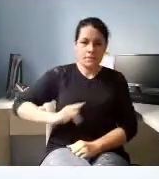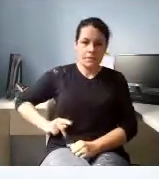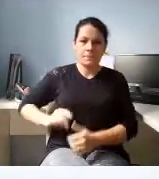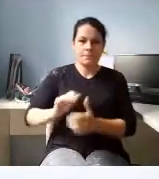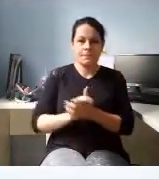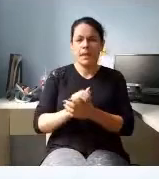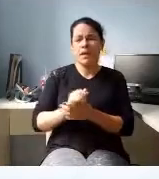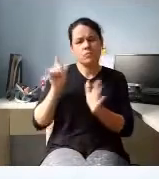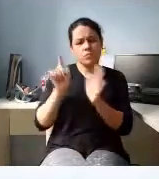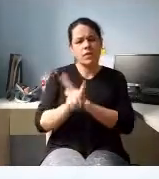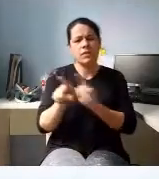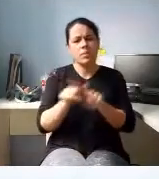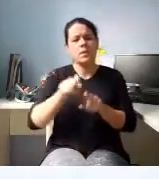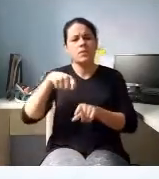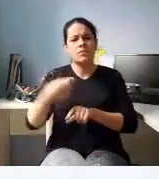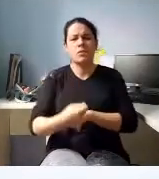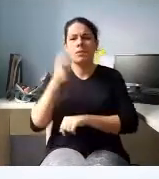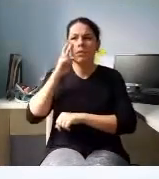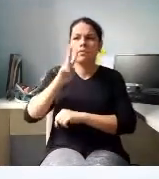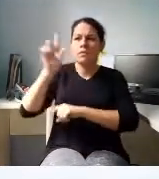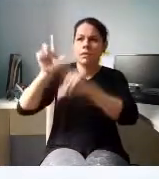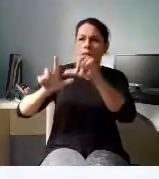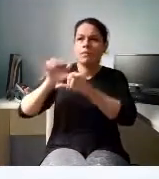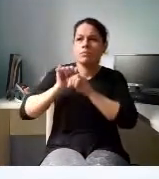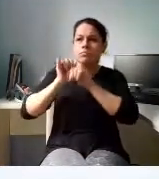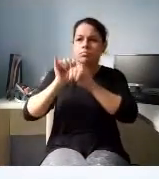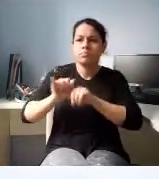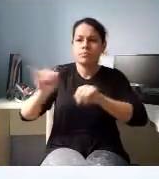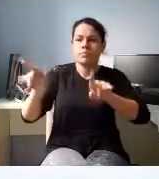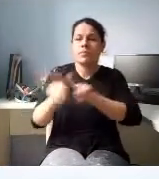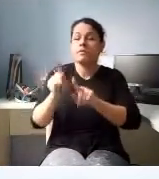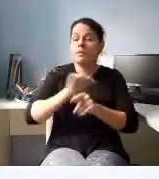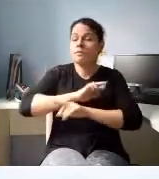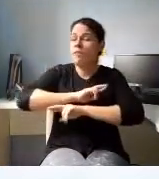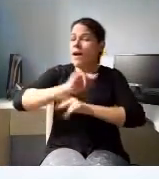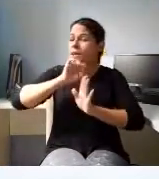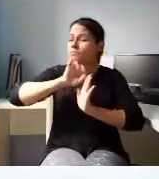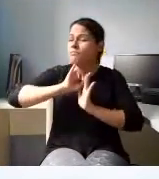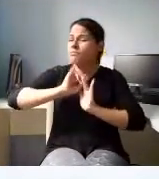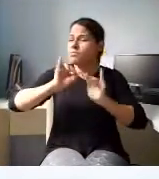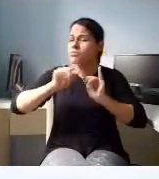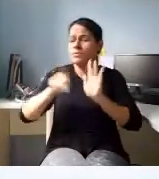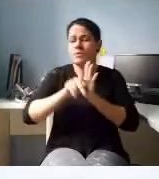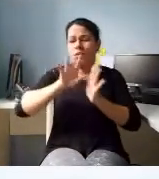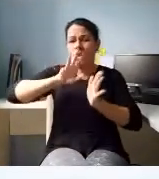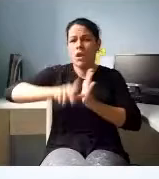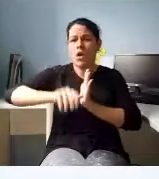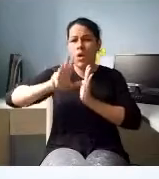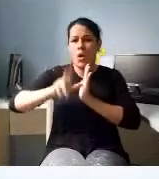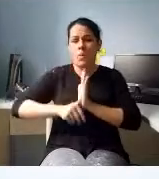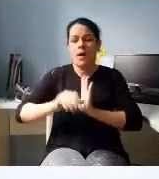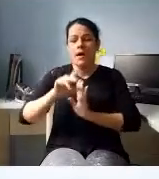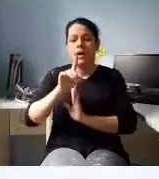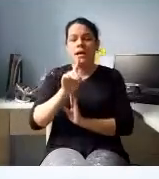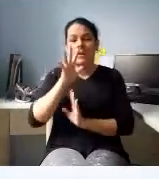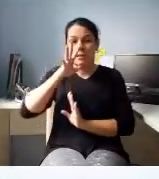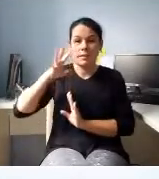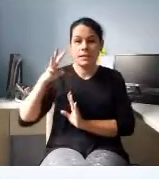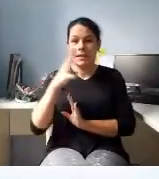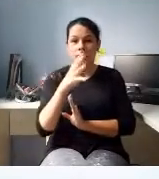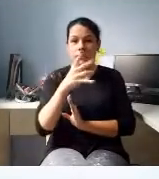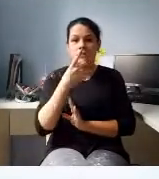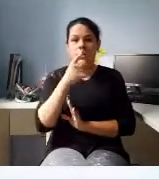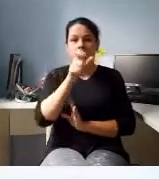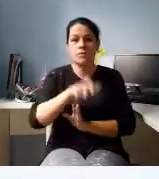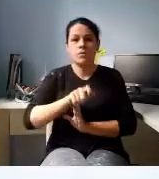como denúncias, né, sucessivas de corrupção em relação ao candidato que a gente chama que é de centro-esquerda, que é a